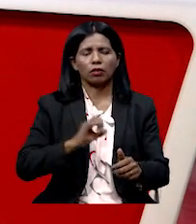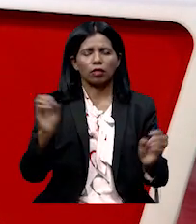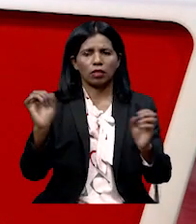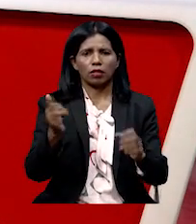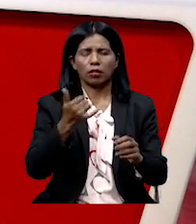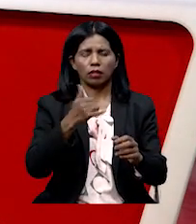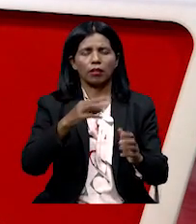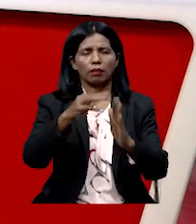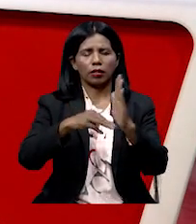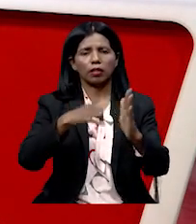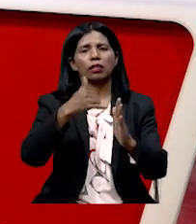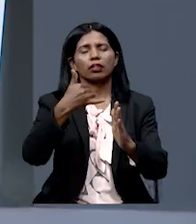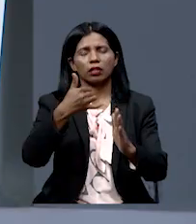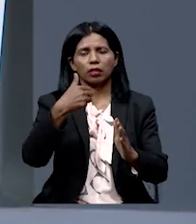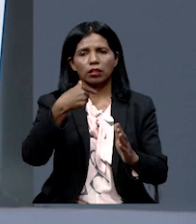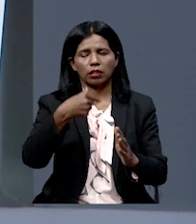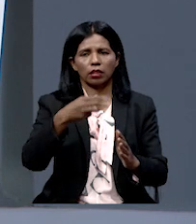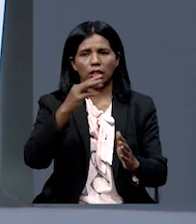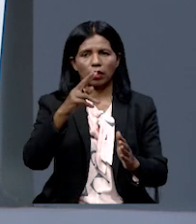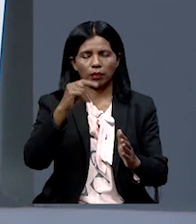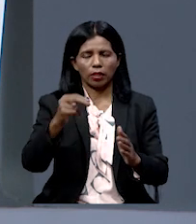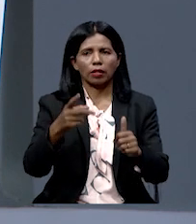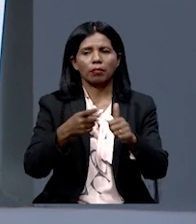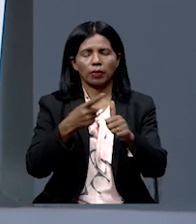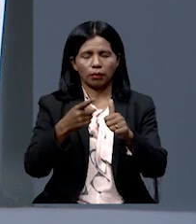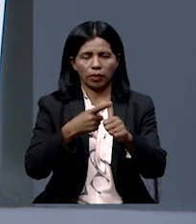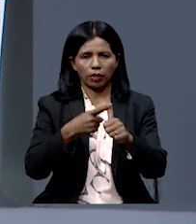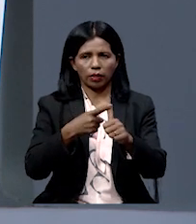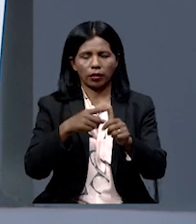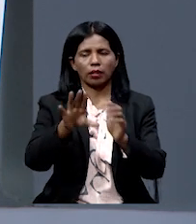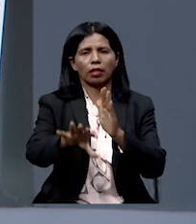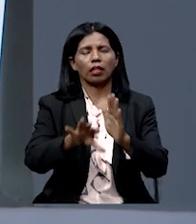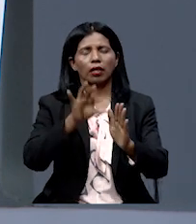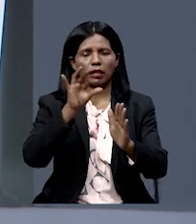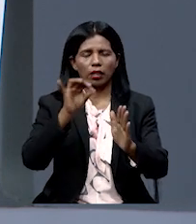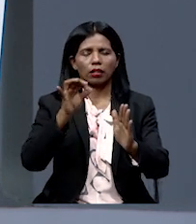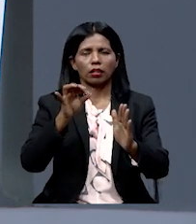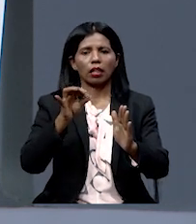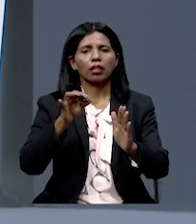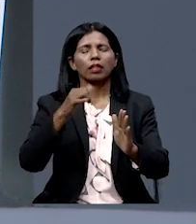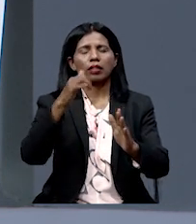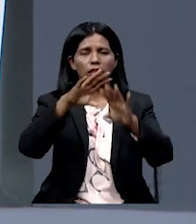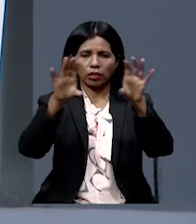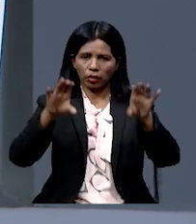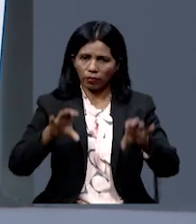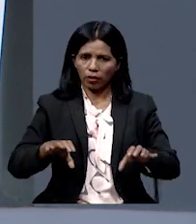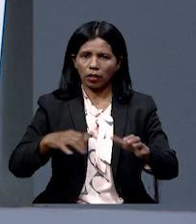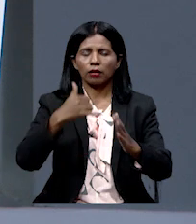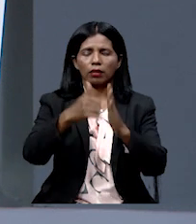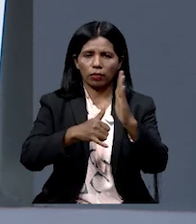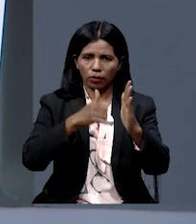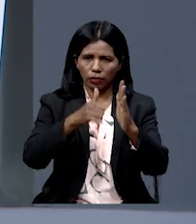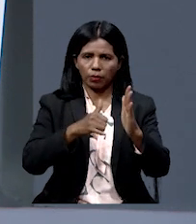media GMN GMN media primeiro sim pela primeira vez que reconhecimento husi